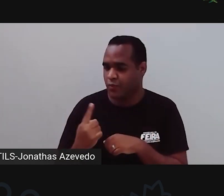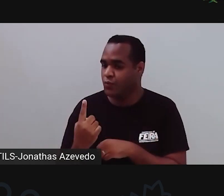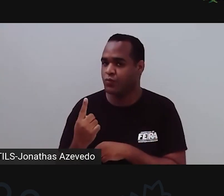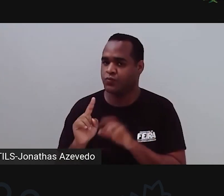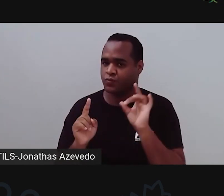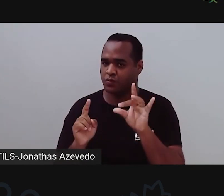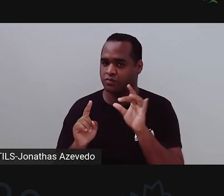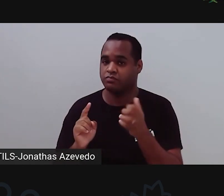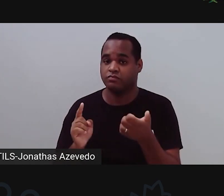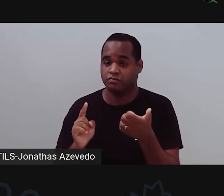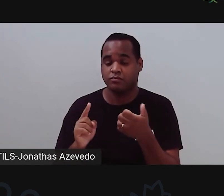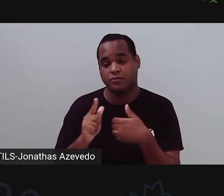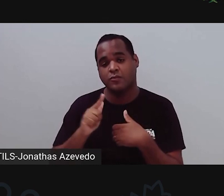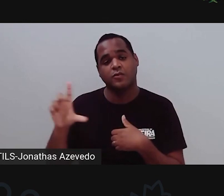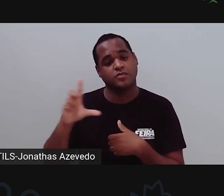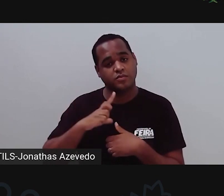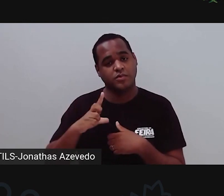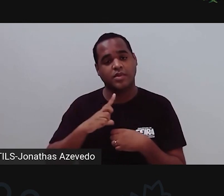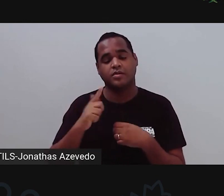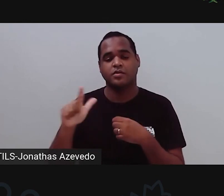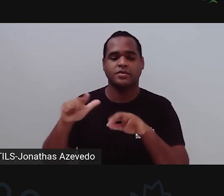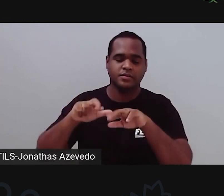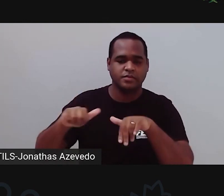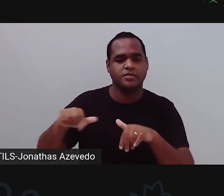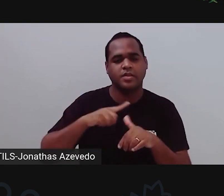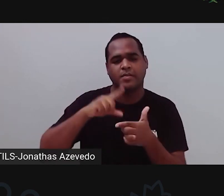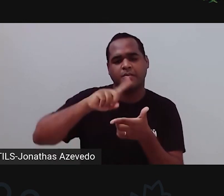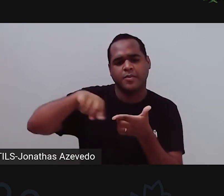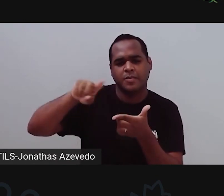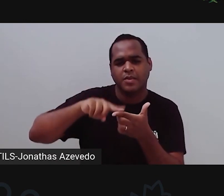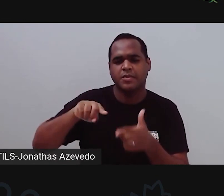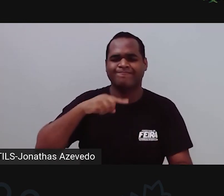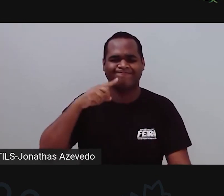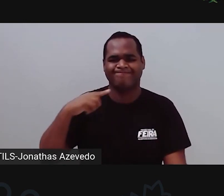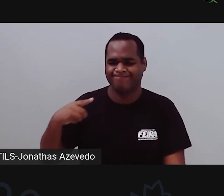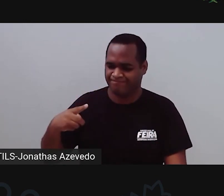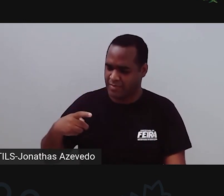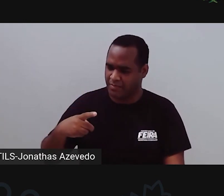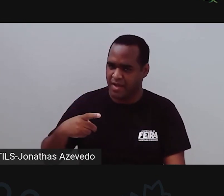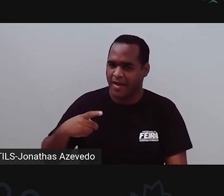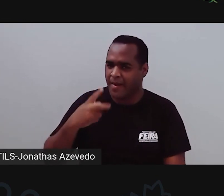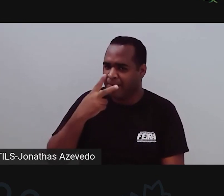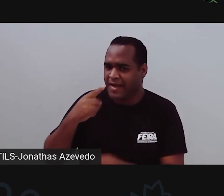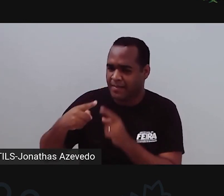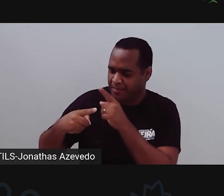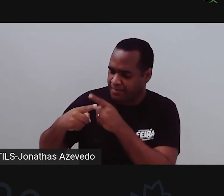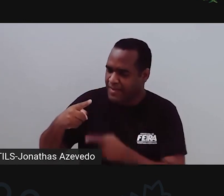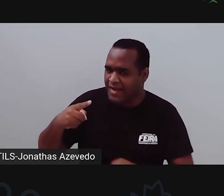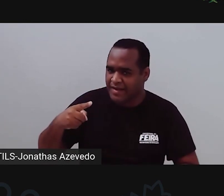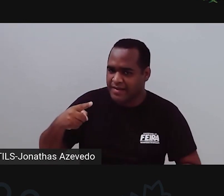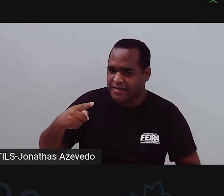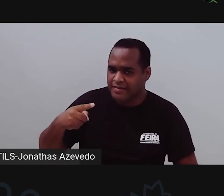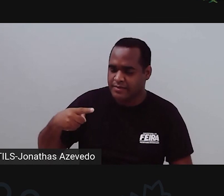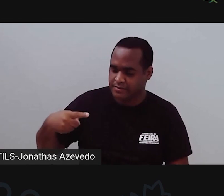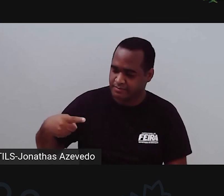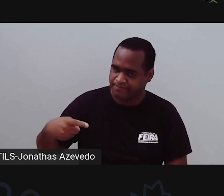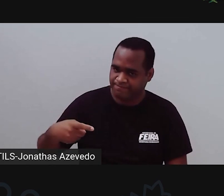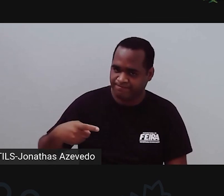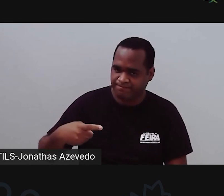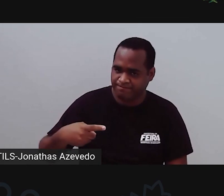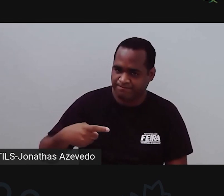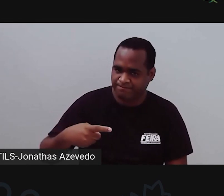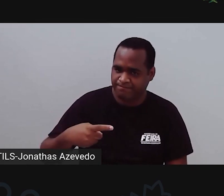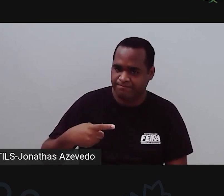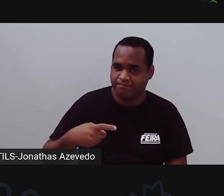ele, ou então nos casos em que o espermatozoide tem algum problema de locomoção, né, ele não tem um flagelo para se locomover, então